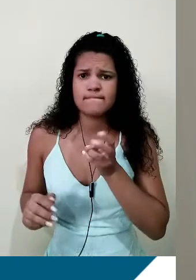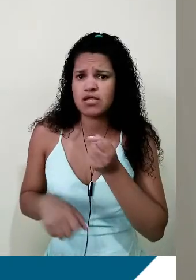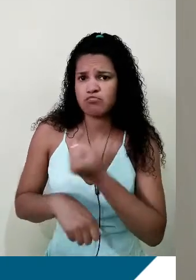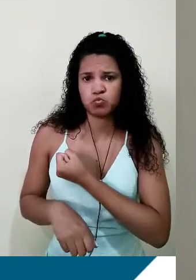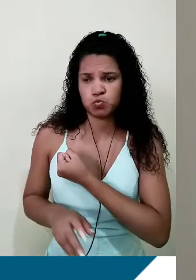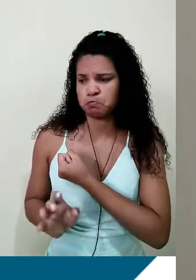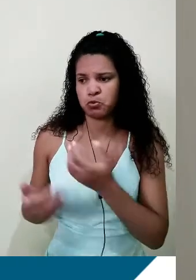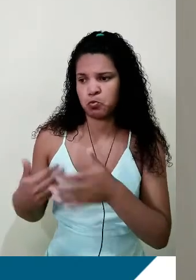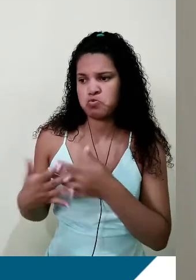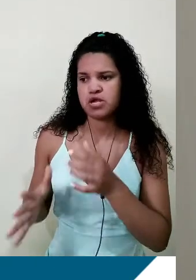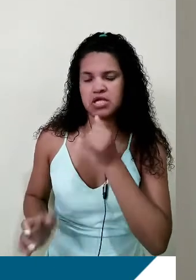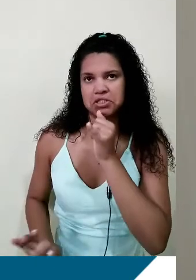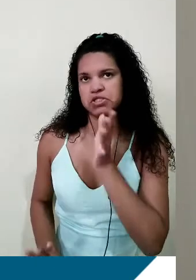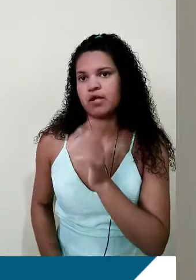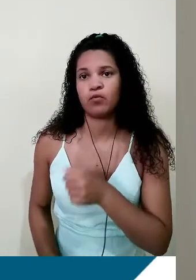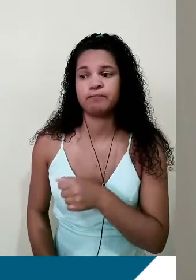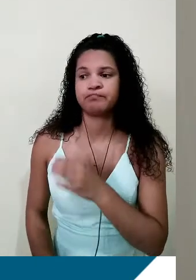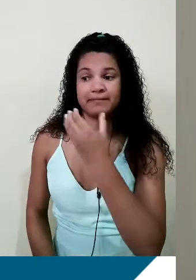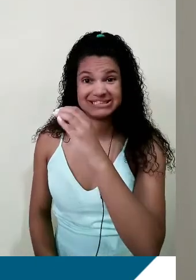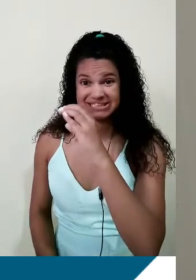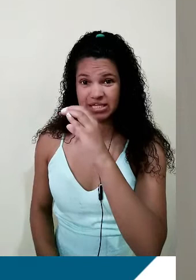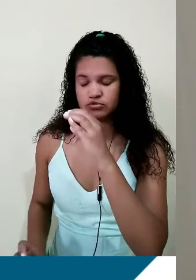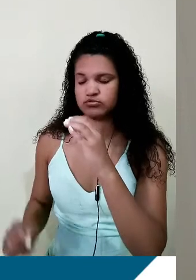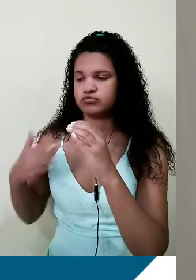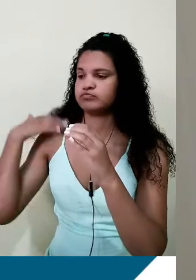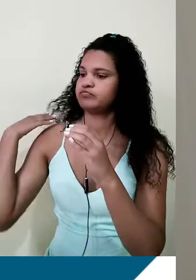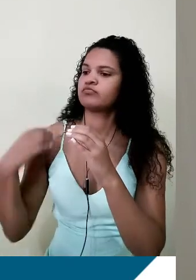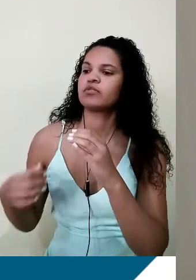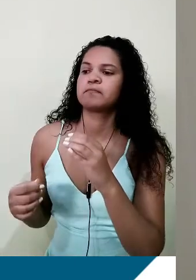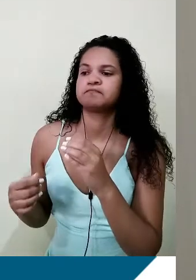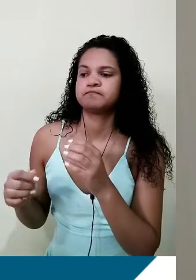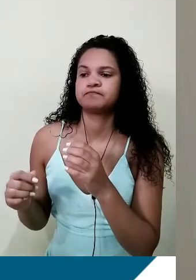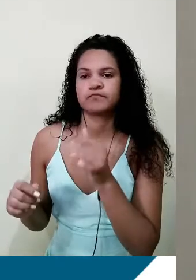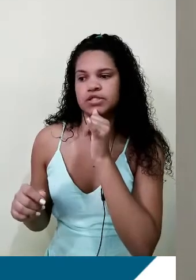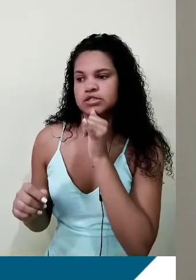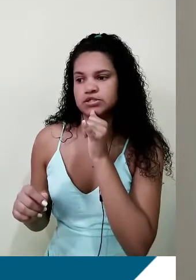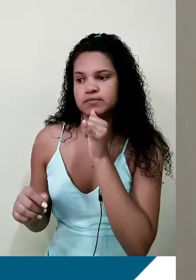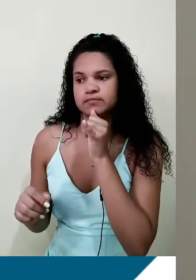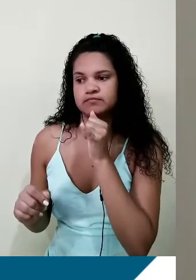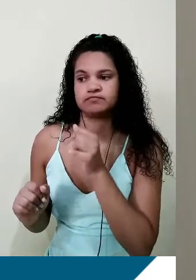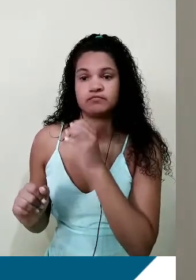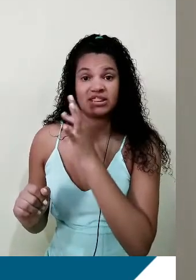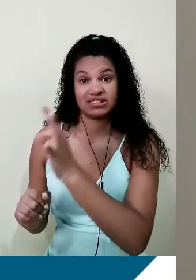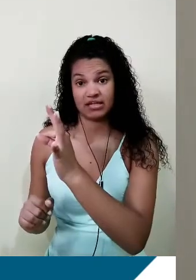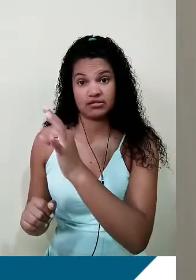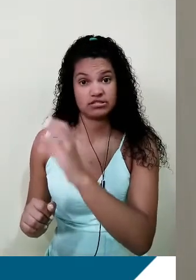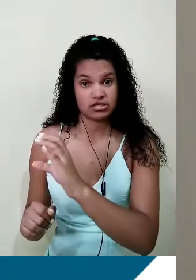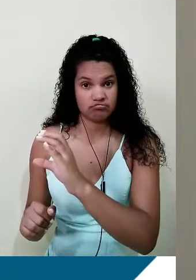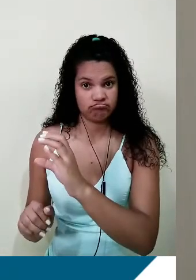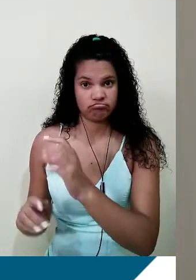escala Celsius, eu vou chamar de temperatura na escala Celsius, TC. Na